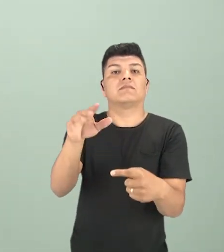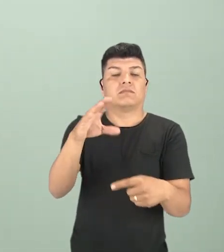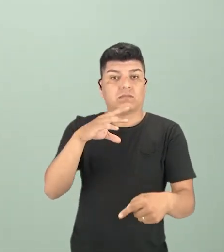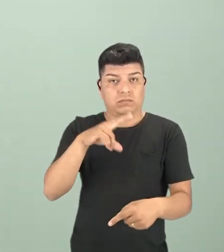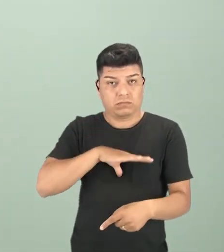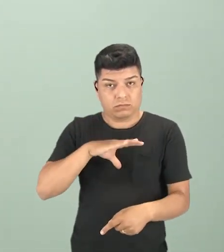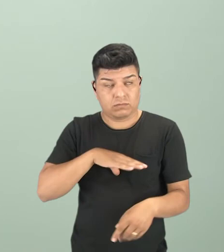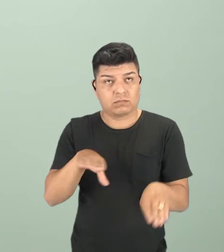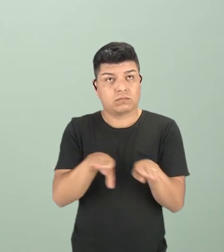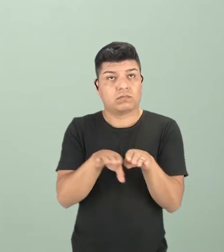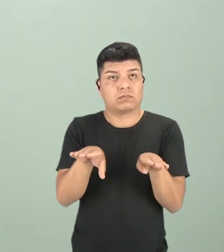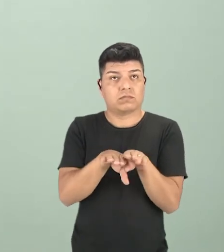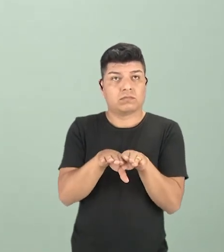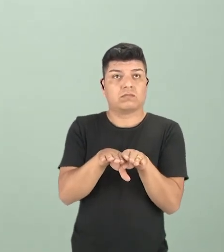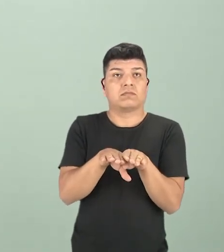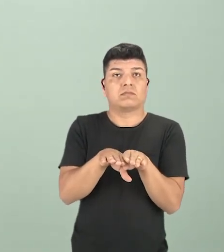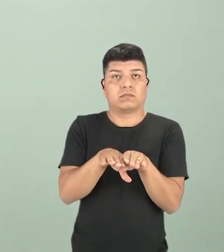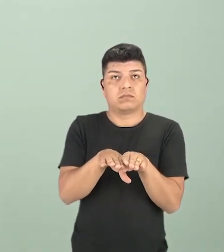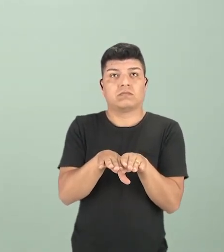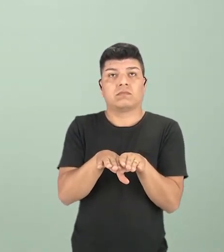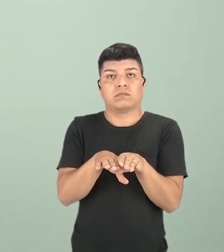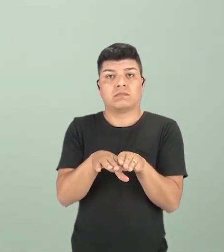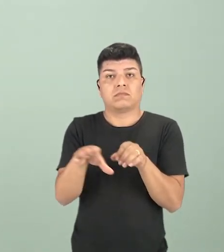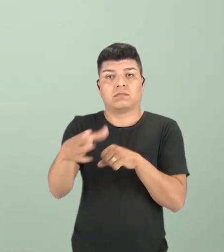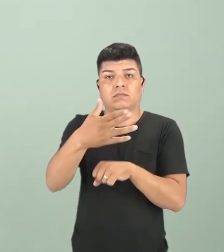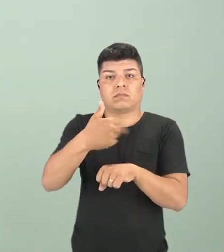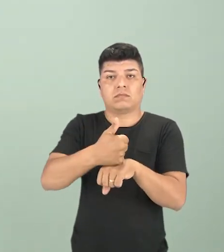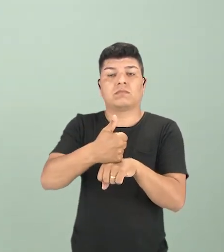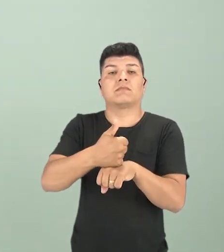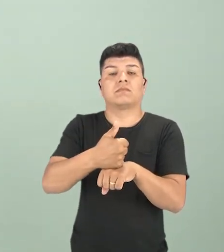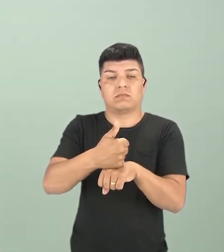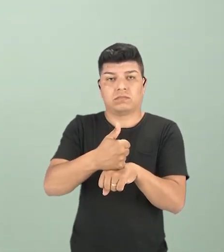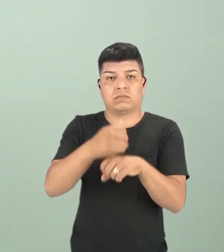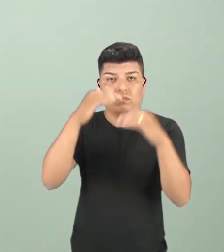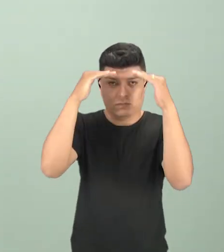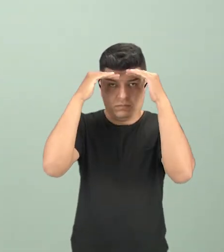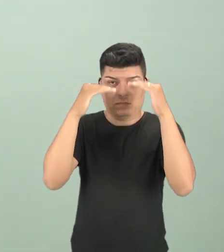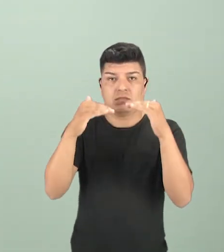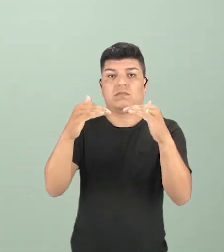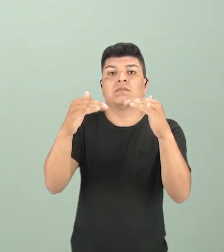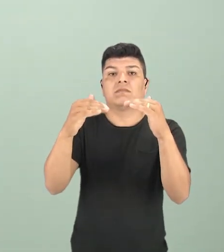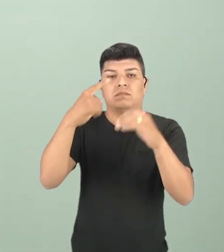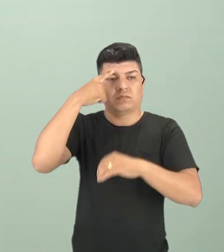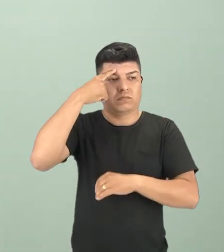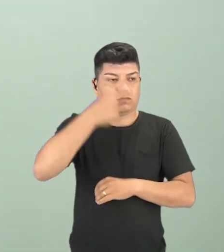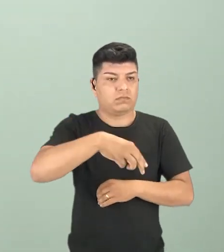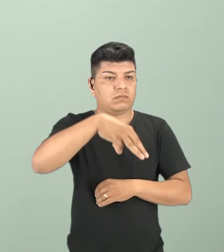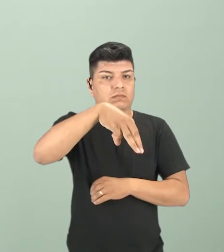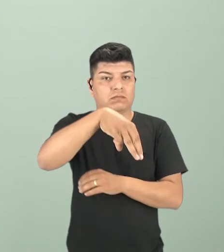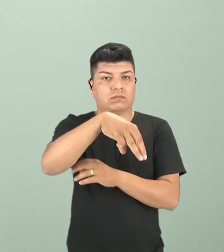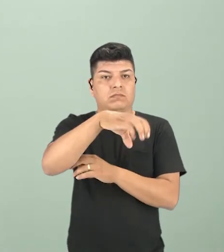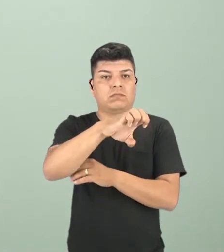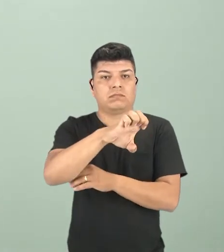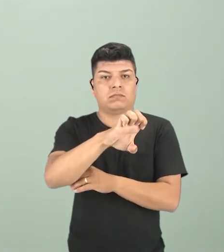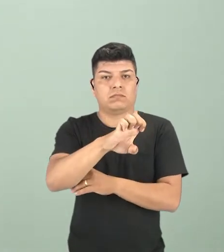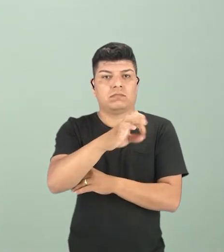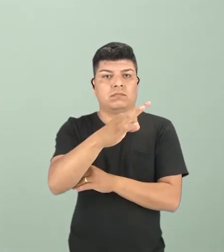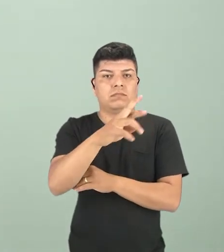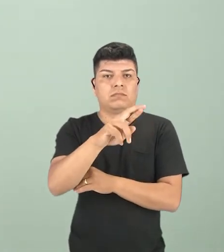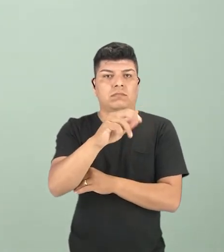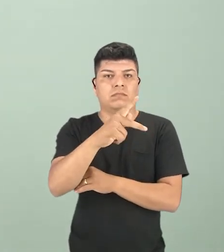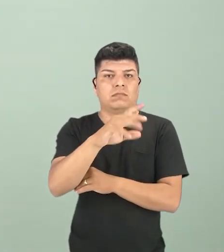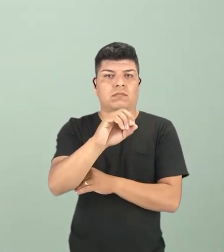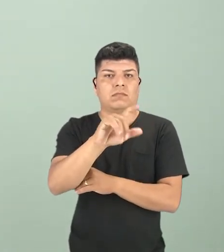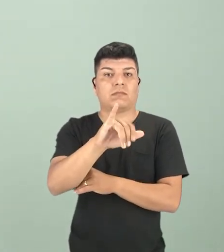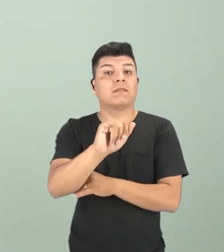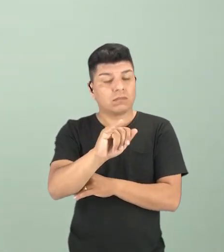metropolitanas, tem muito essa referência da colônia estar obedecendo os mandos dessa metrópole, quebrando os pactos, tem